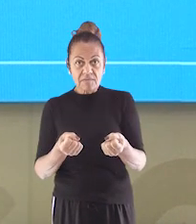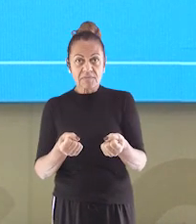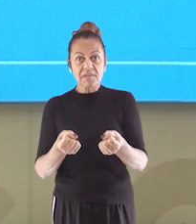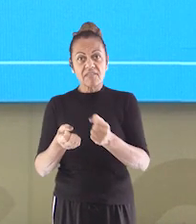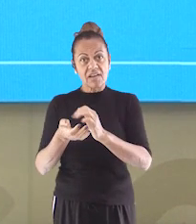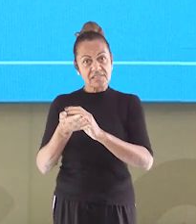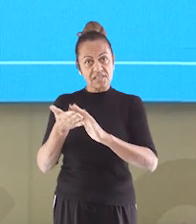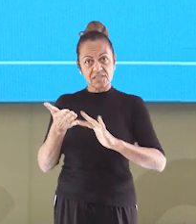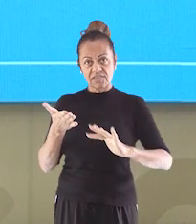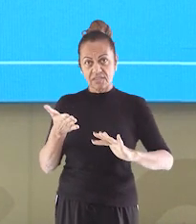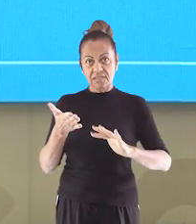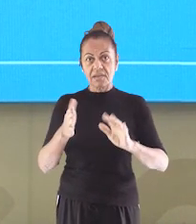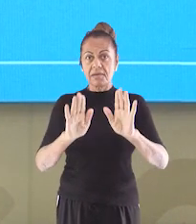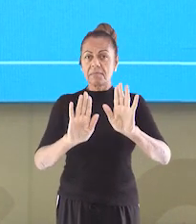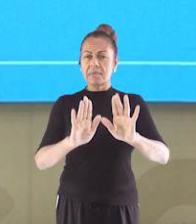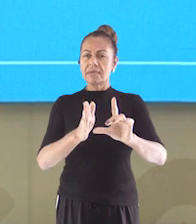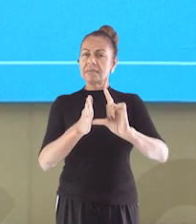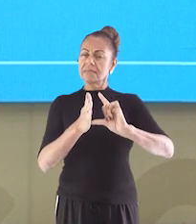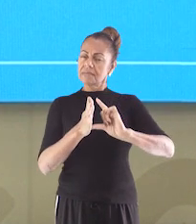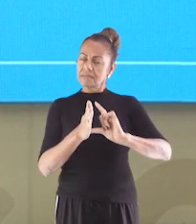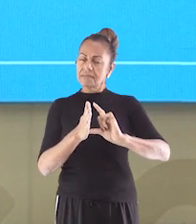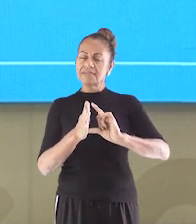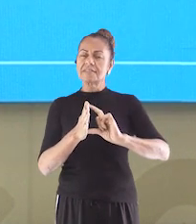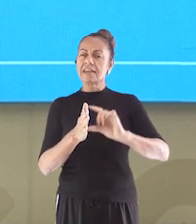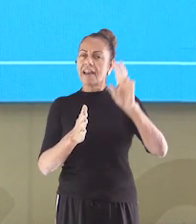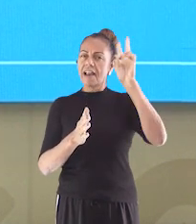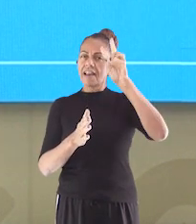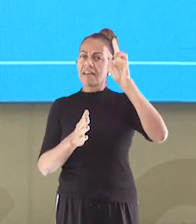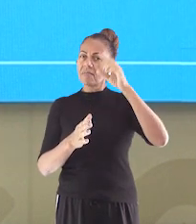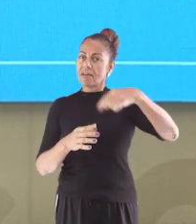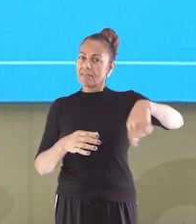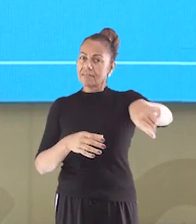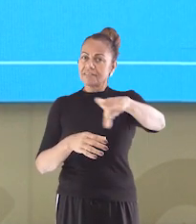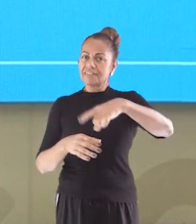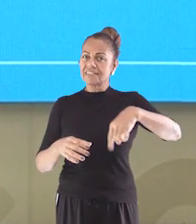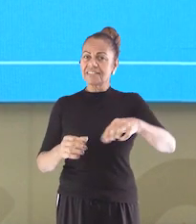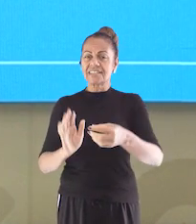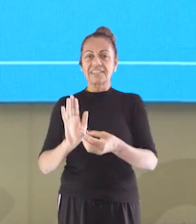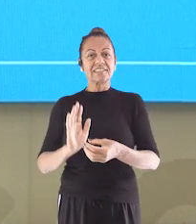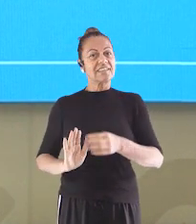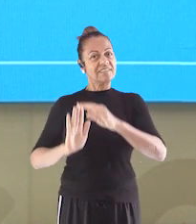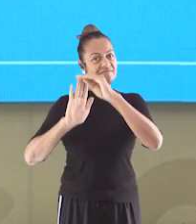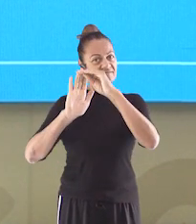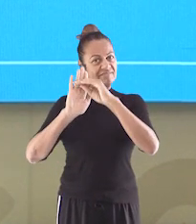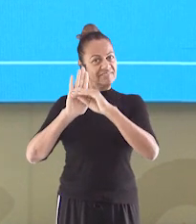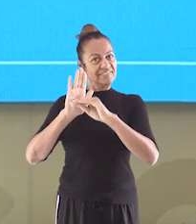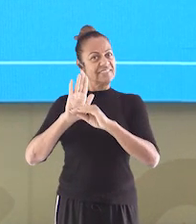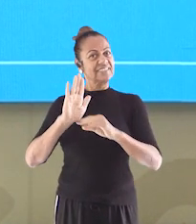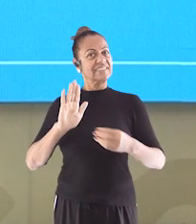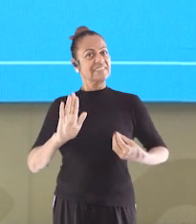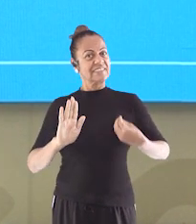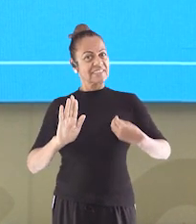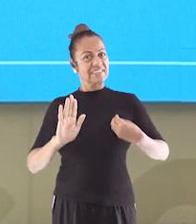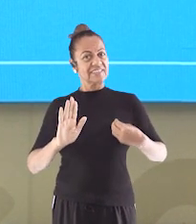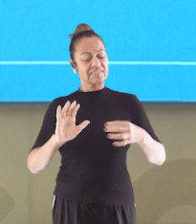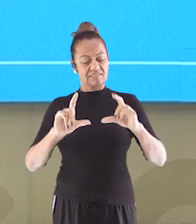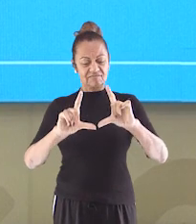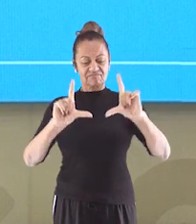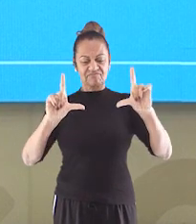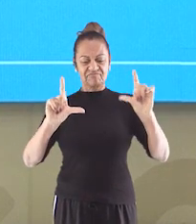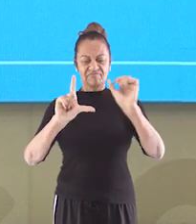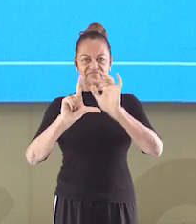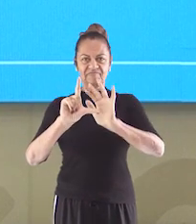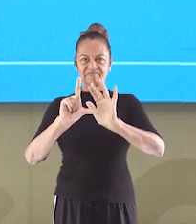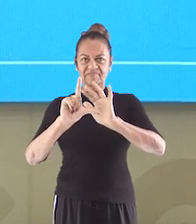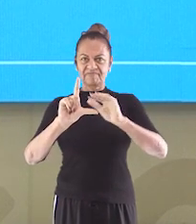atividades? Mas antes, quero lembrá-los de marcarem a presença aqui nas aulas da TV. É só apontar o seu celular